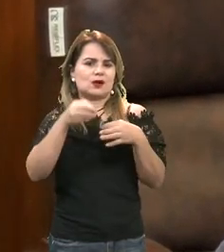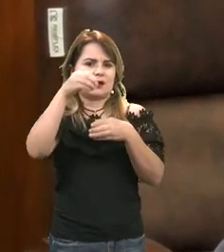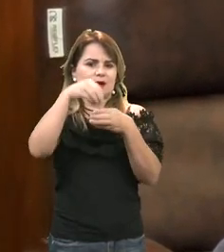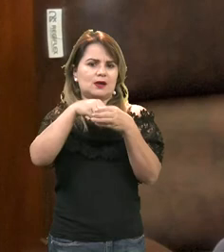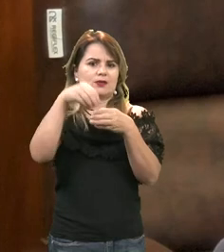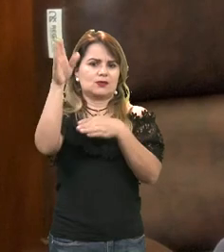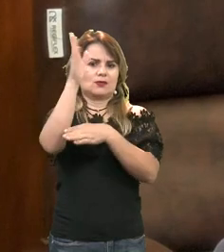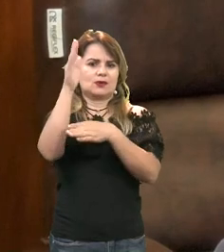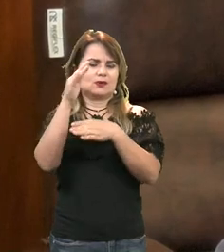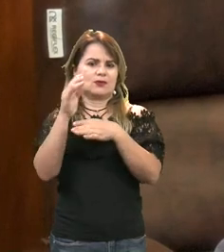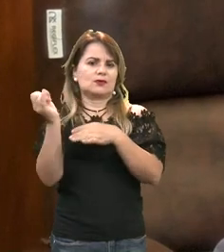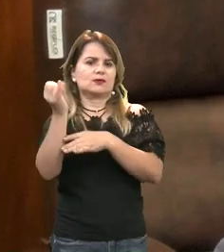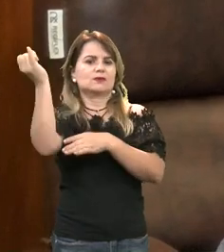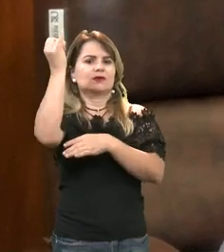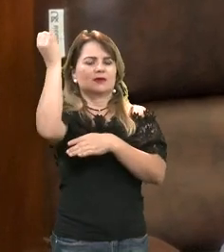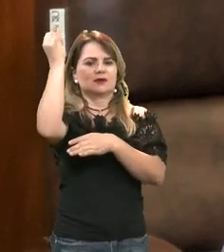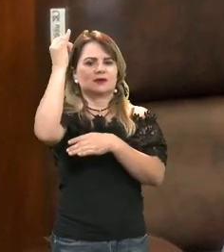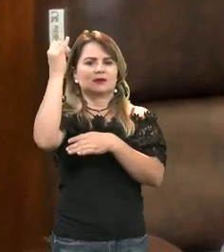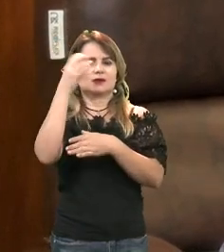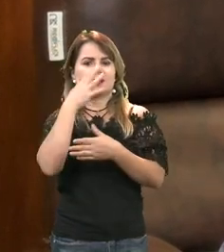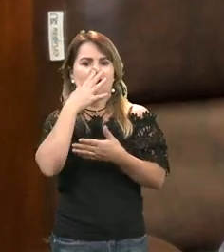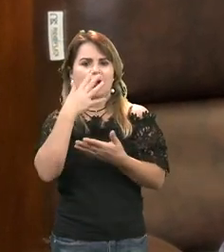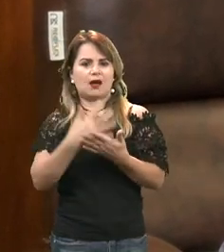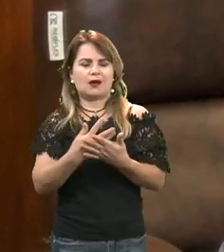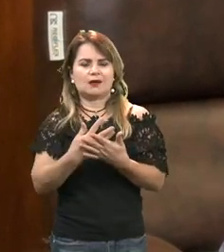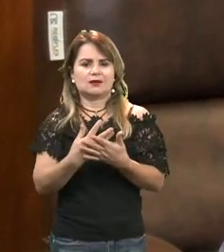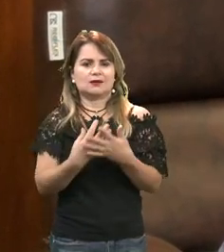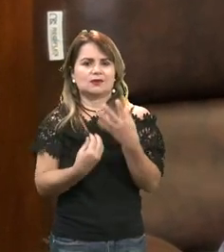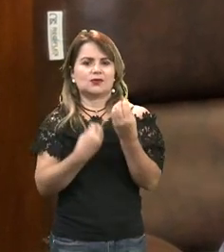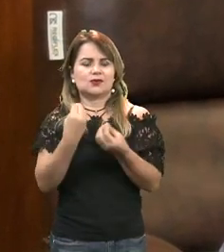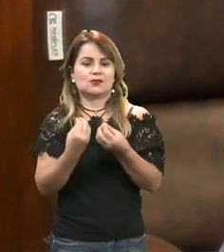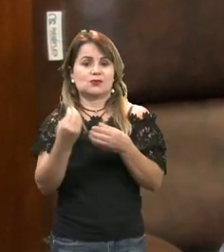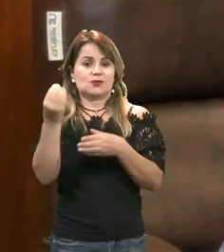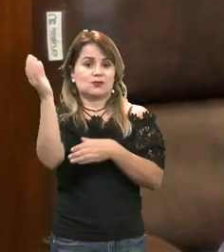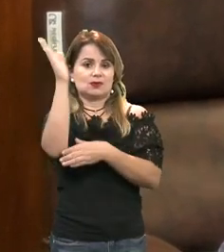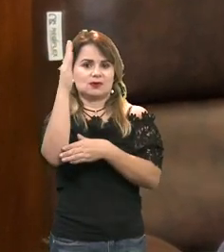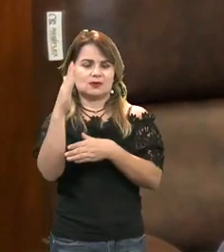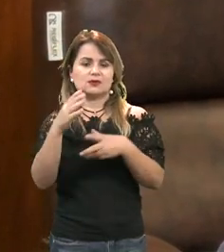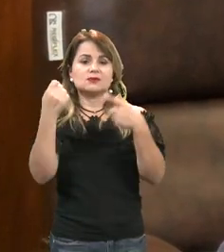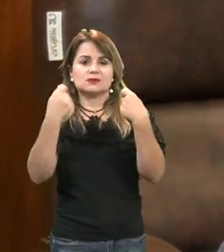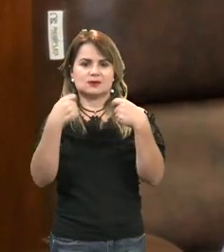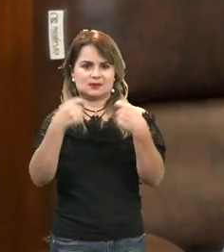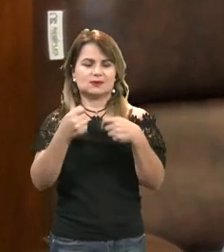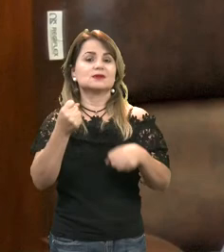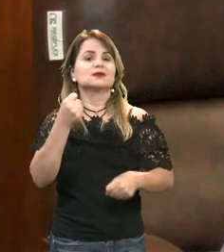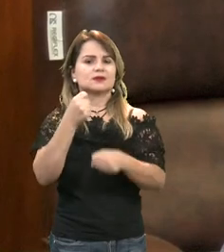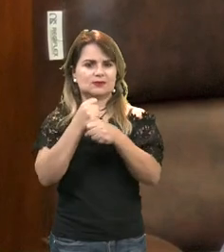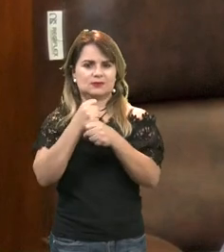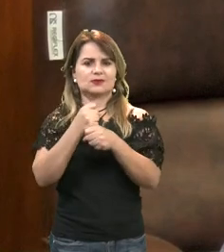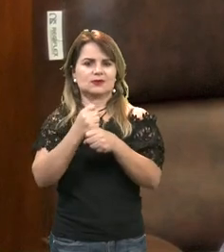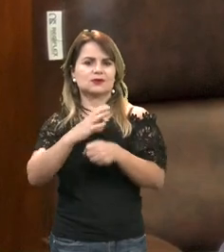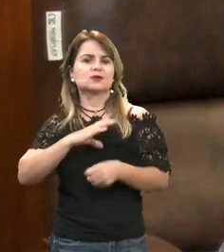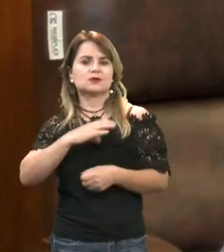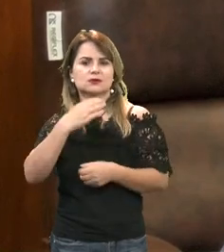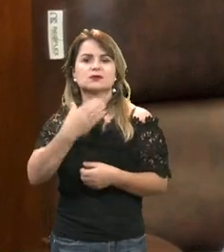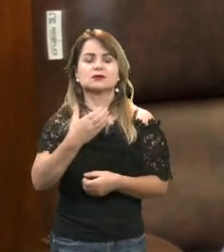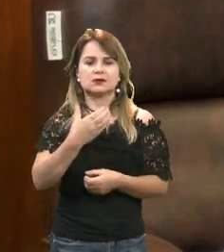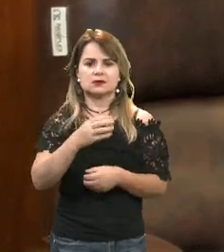algo inacreditável, é uma referência, é o que o Brasil está precisando. Da coragem de